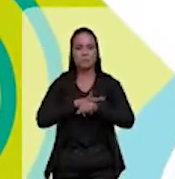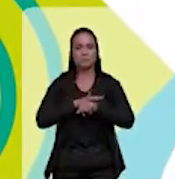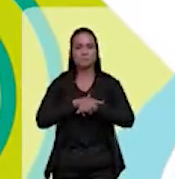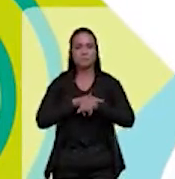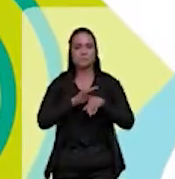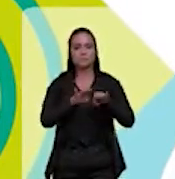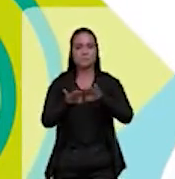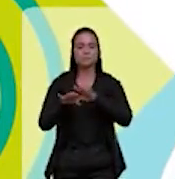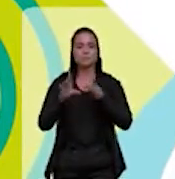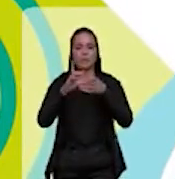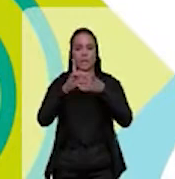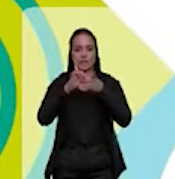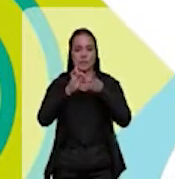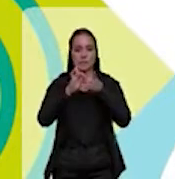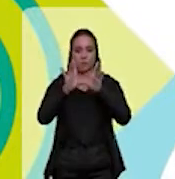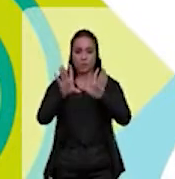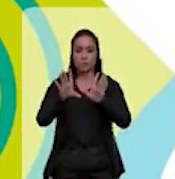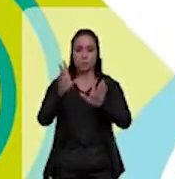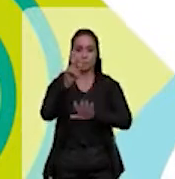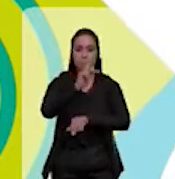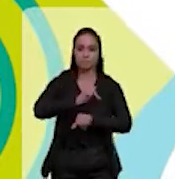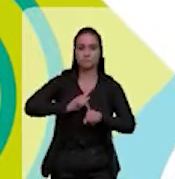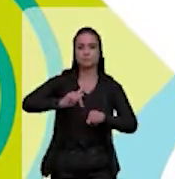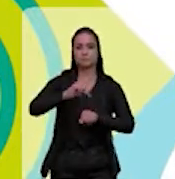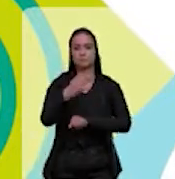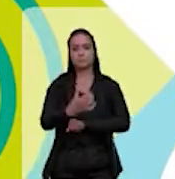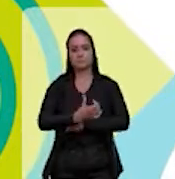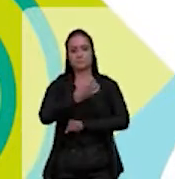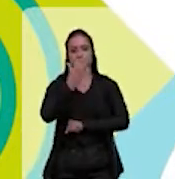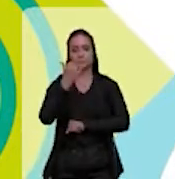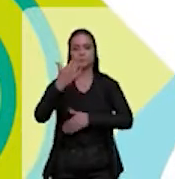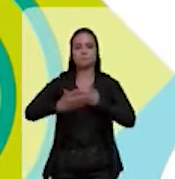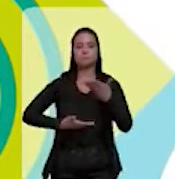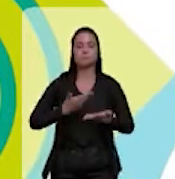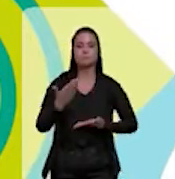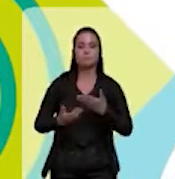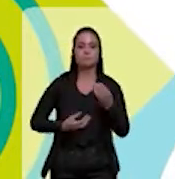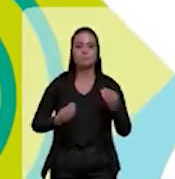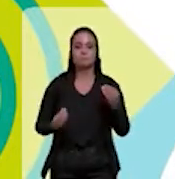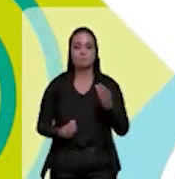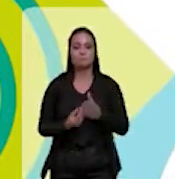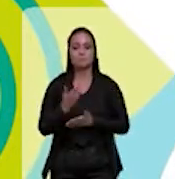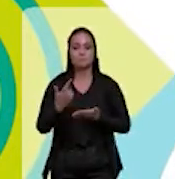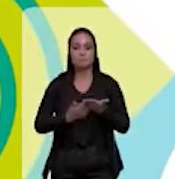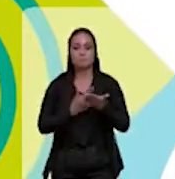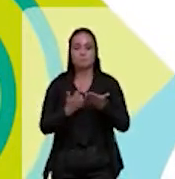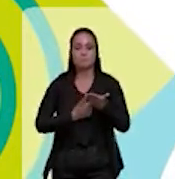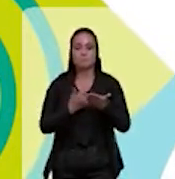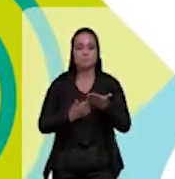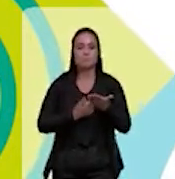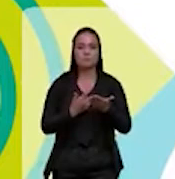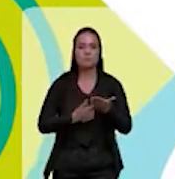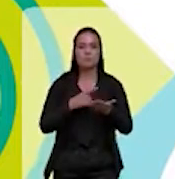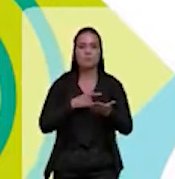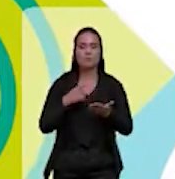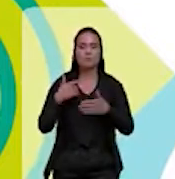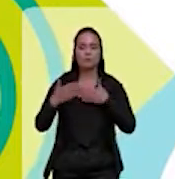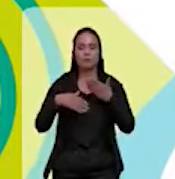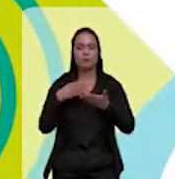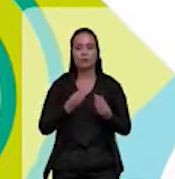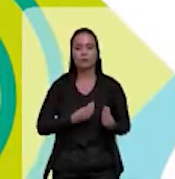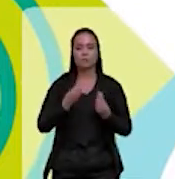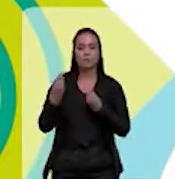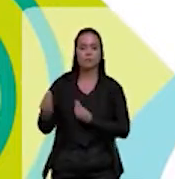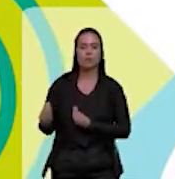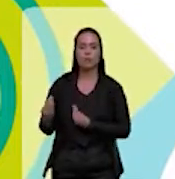redemocratização do país a sexta envolvendo obras de literatura brasileira contemporânea a sétima